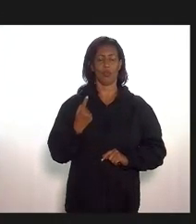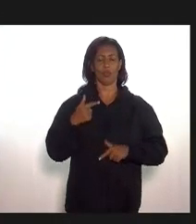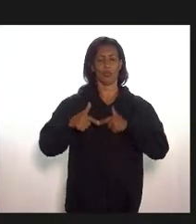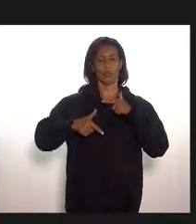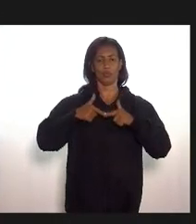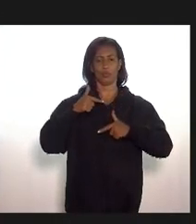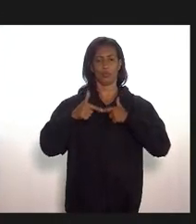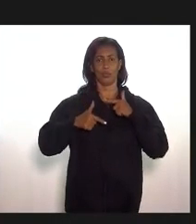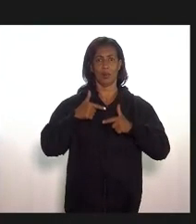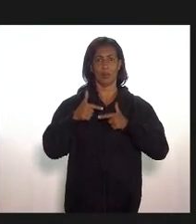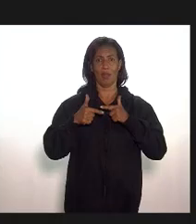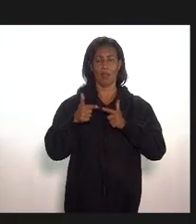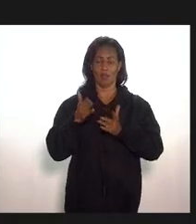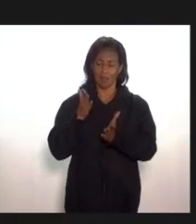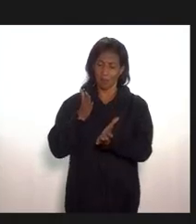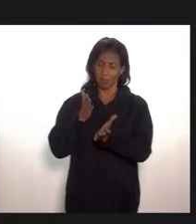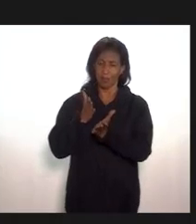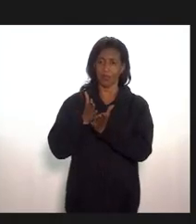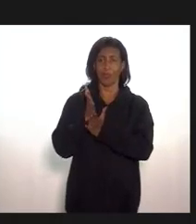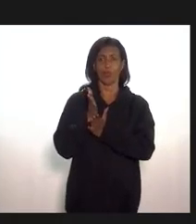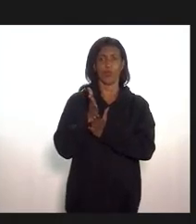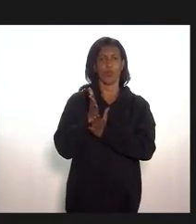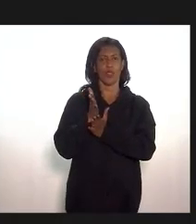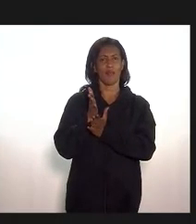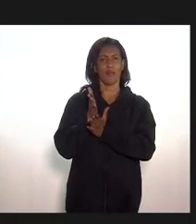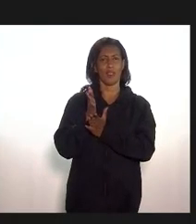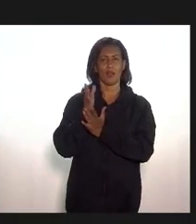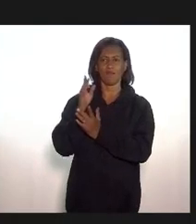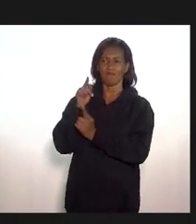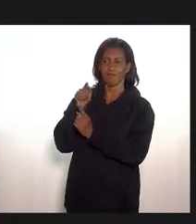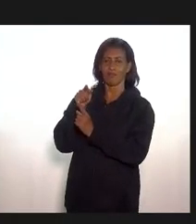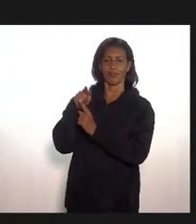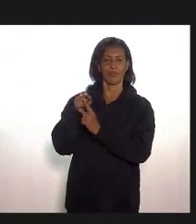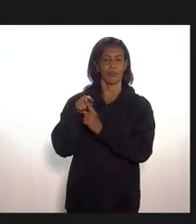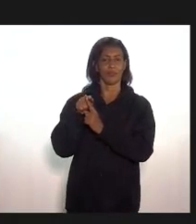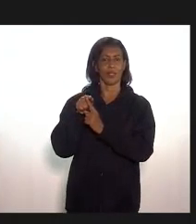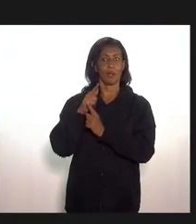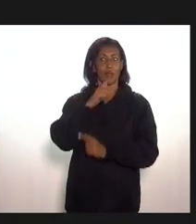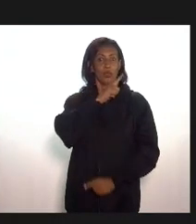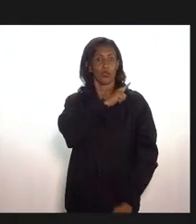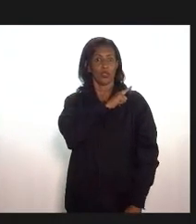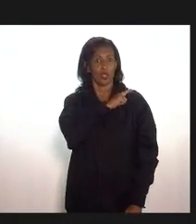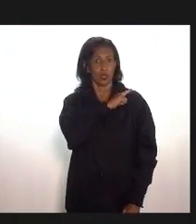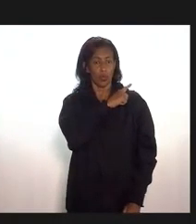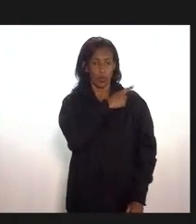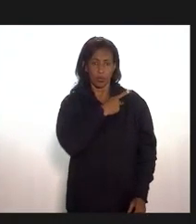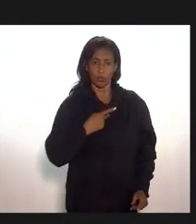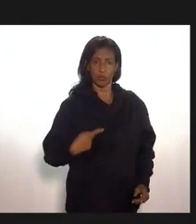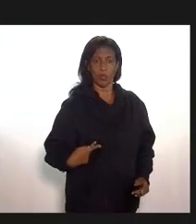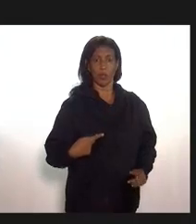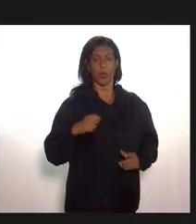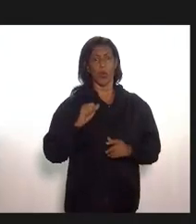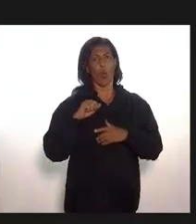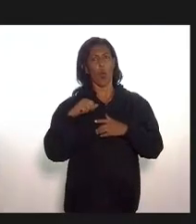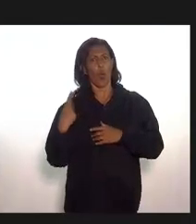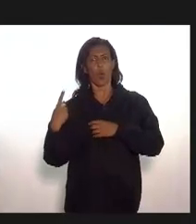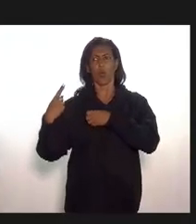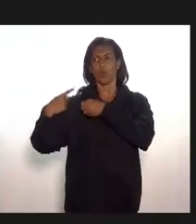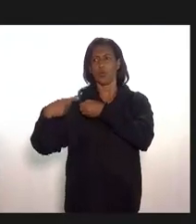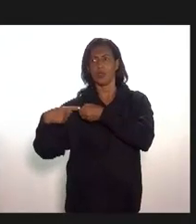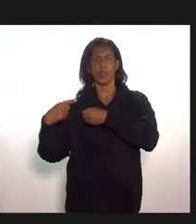dar um norte, dar um apontamento para que os gestores públicos, sejam eles de âmbito municipal ou